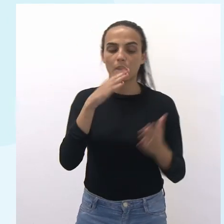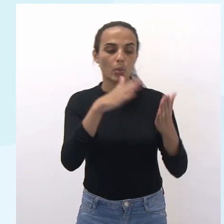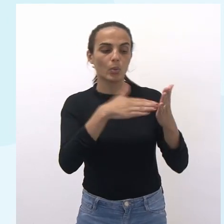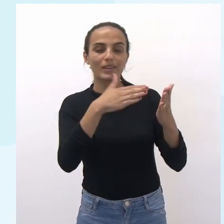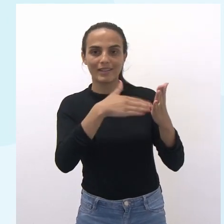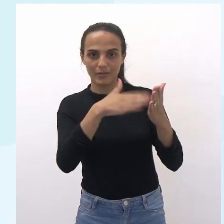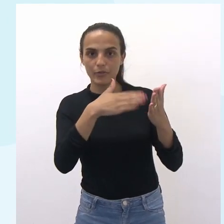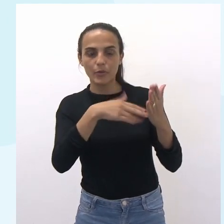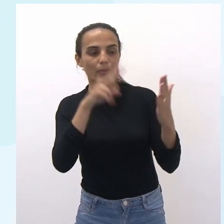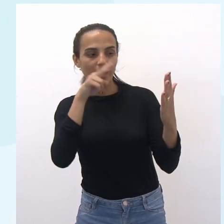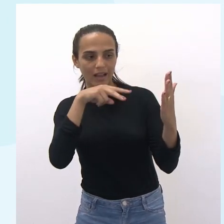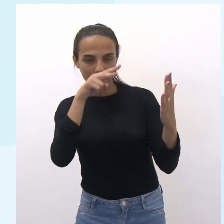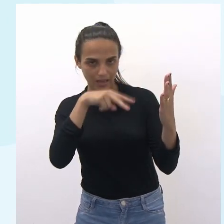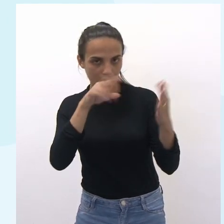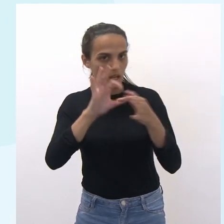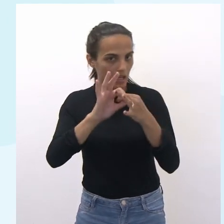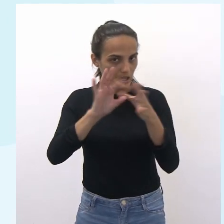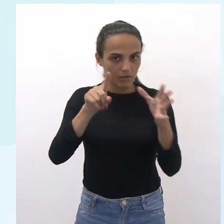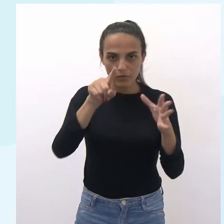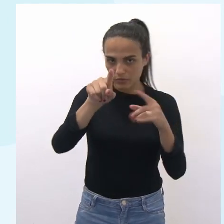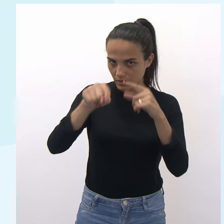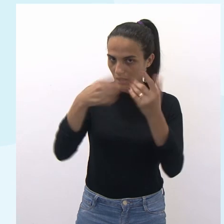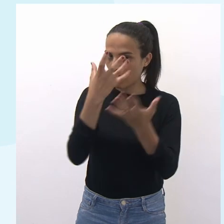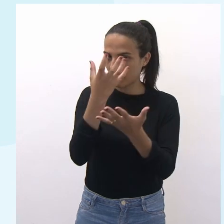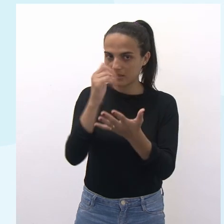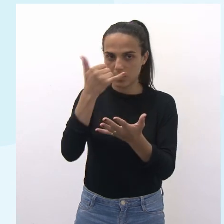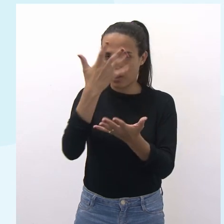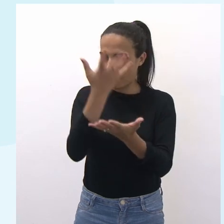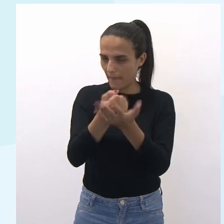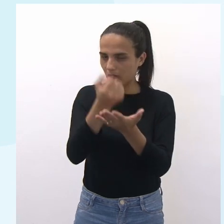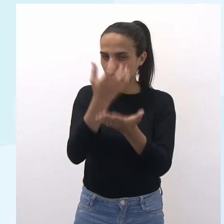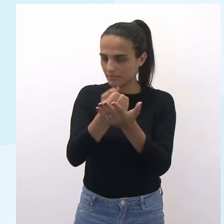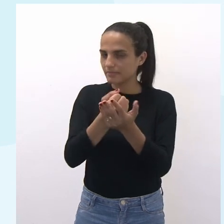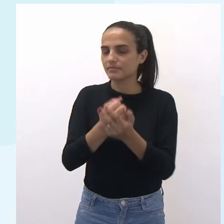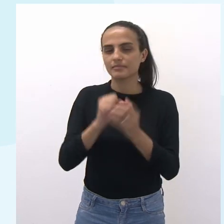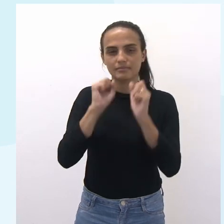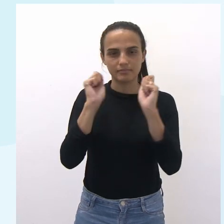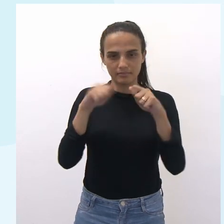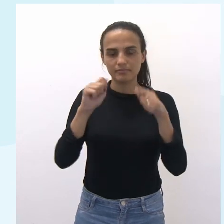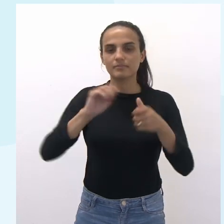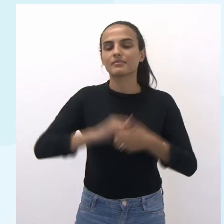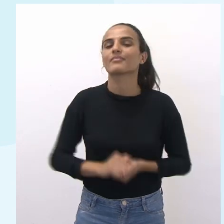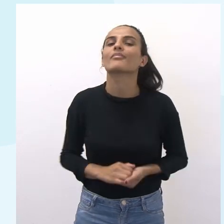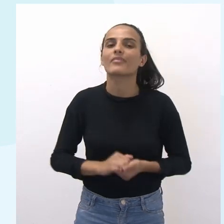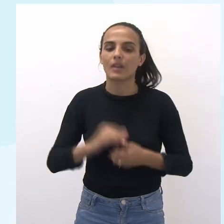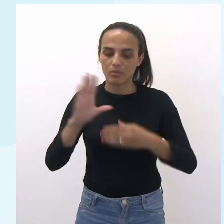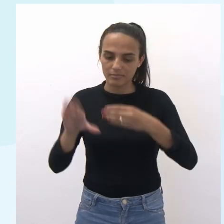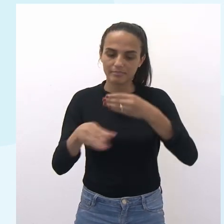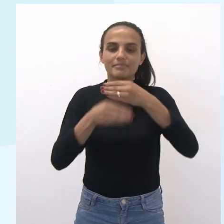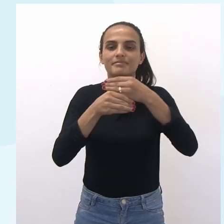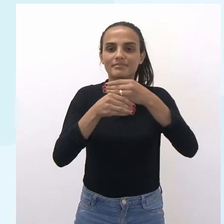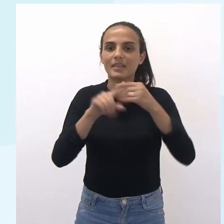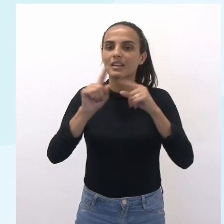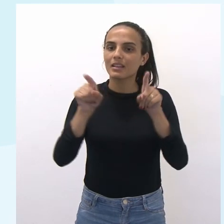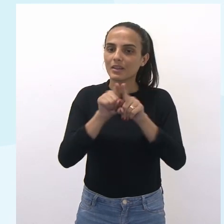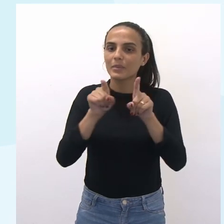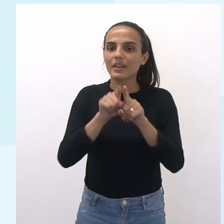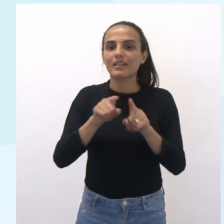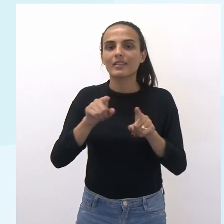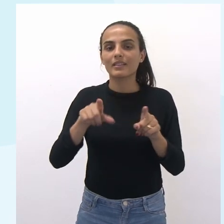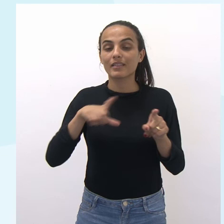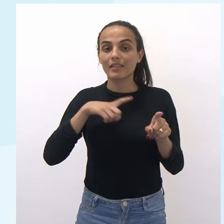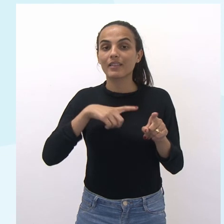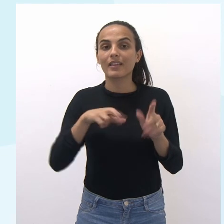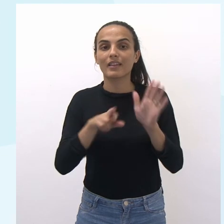lido, fiquem à vontade para acessar depois, pegar mesmo no repositório. E por fim, aí nós temos as referências